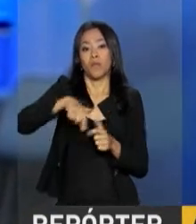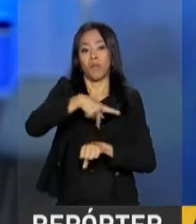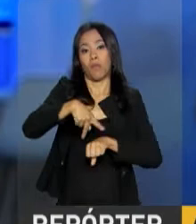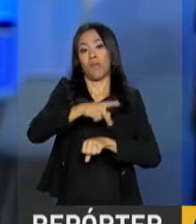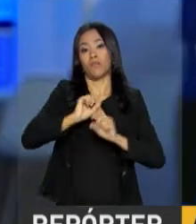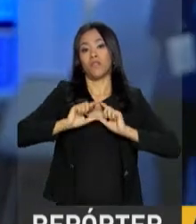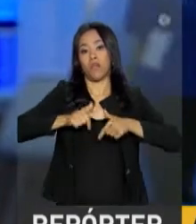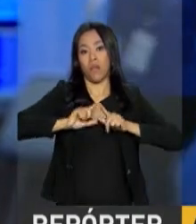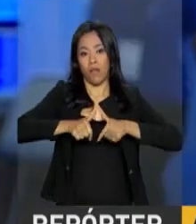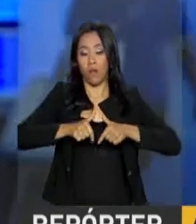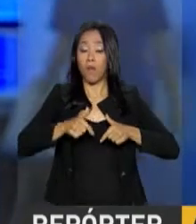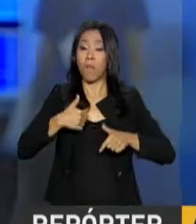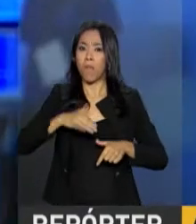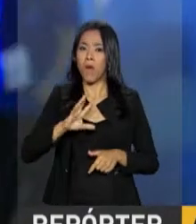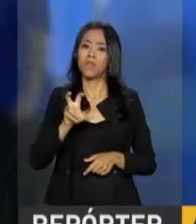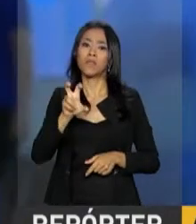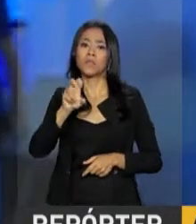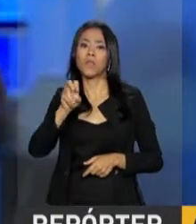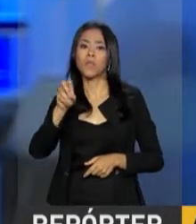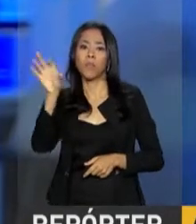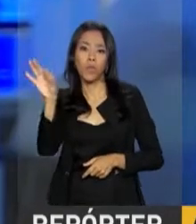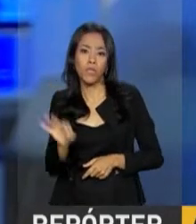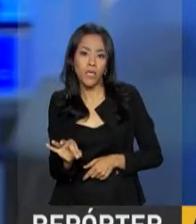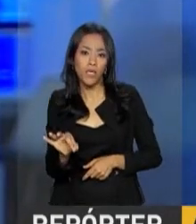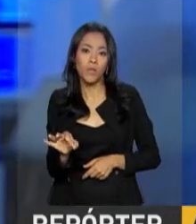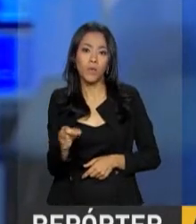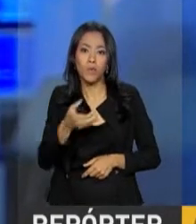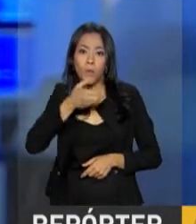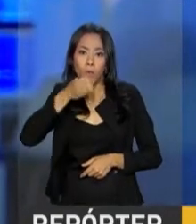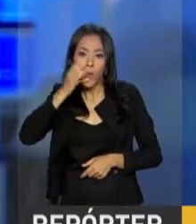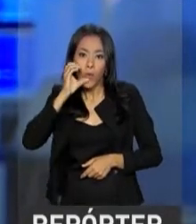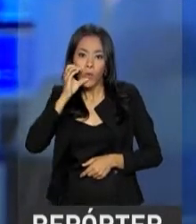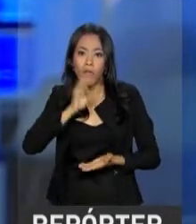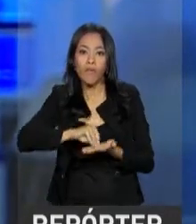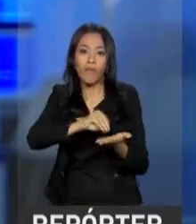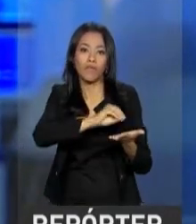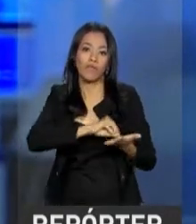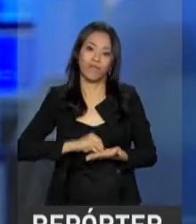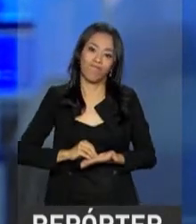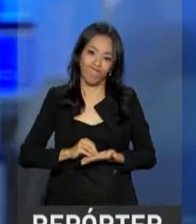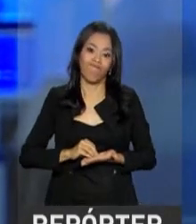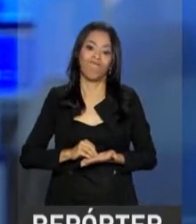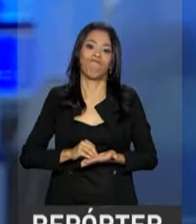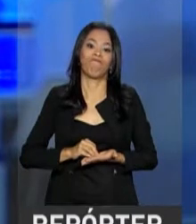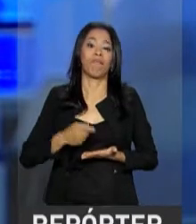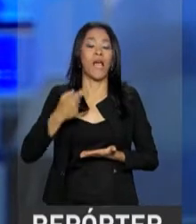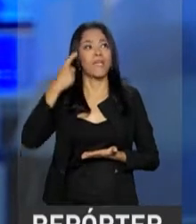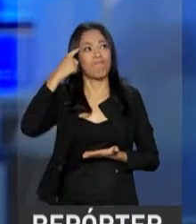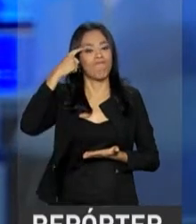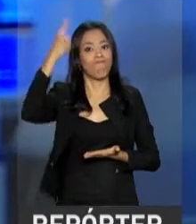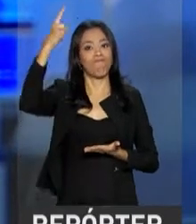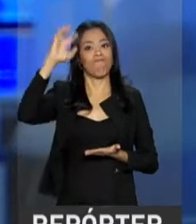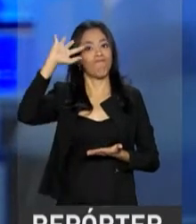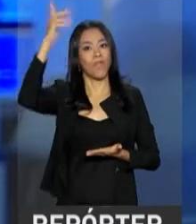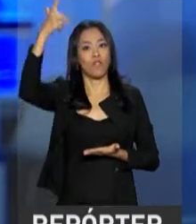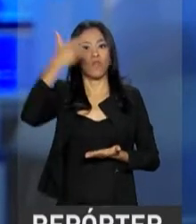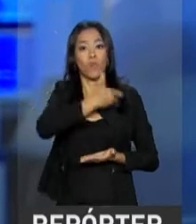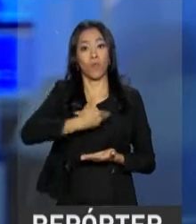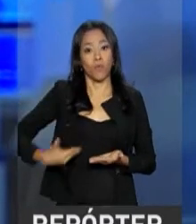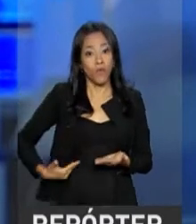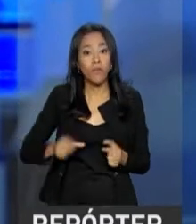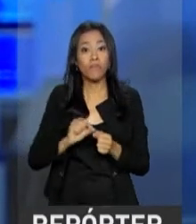mais de 50% da água necessária para o consumo estava em falta. Aí foi que o governo